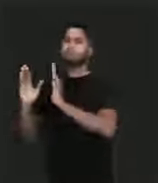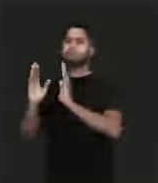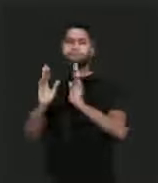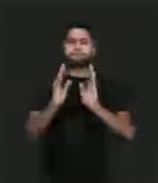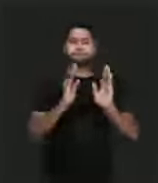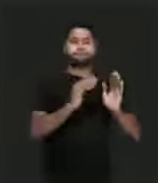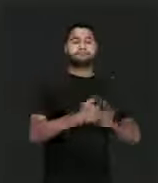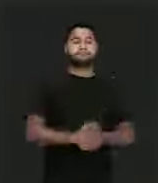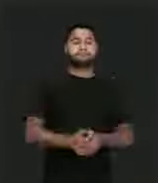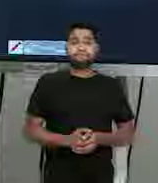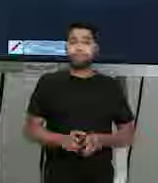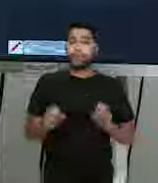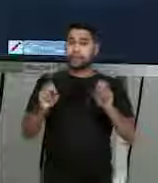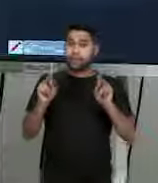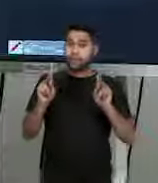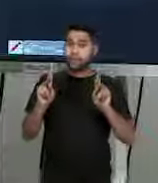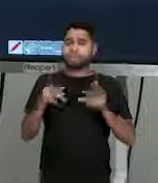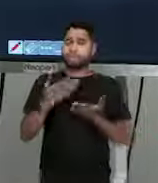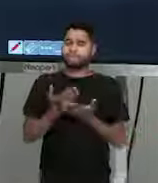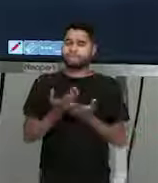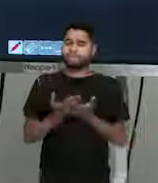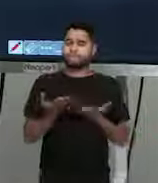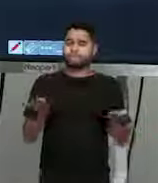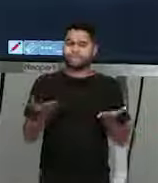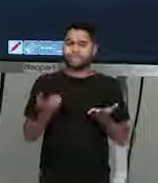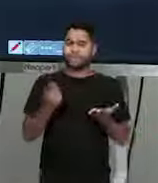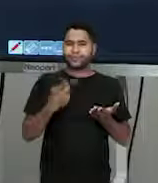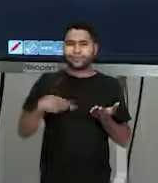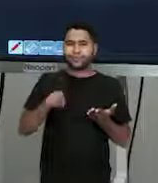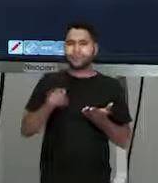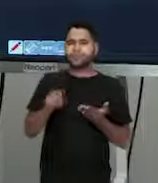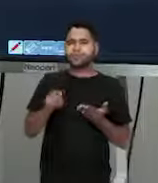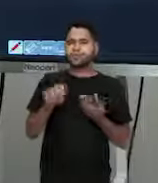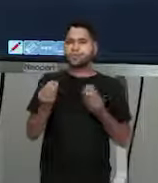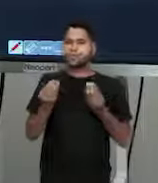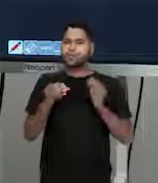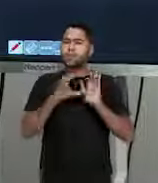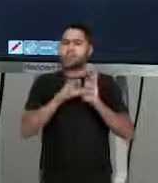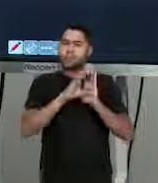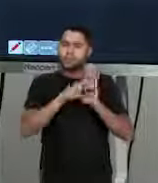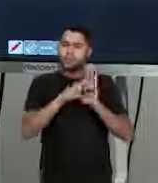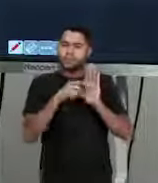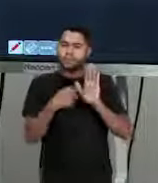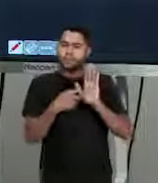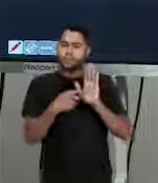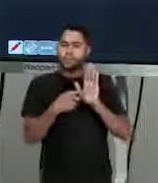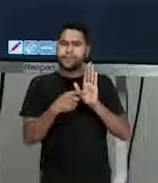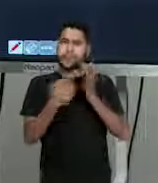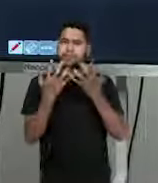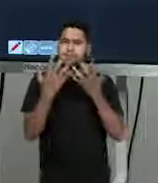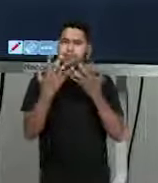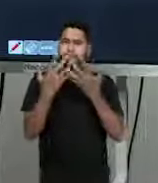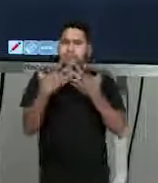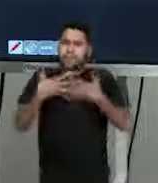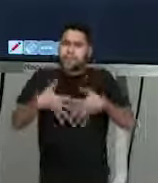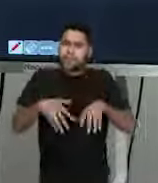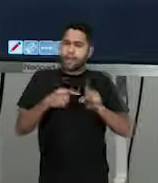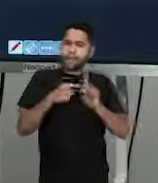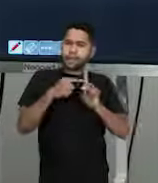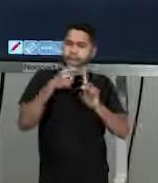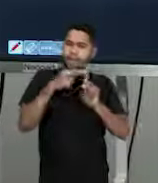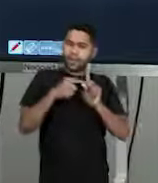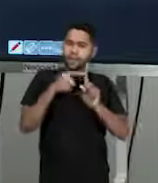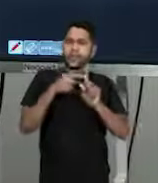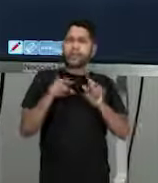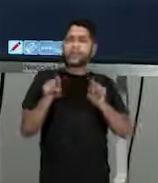Ok, então, na aula de hoje, nós vimos o conceito de máquina térmica, o